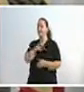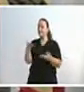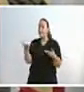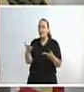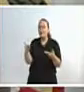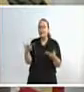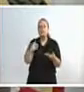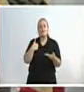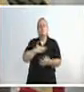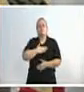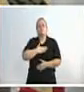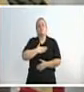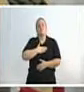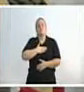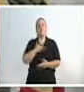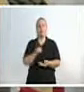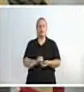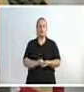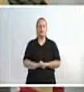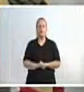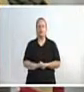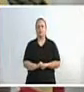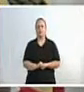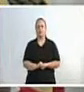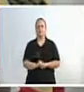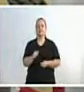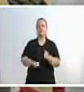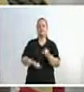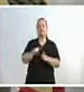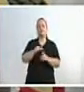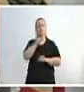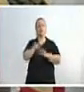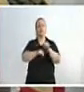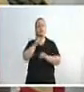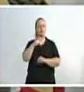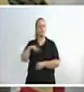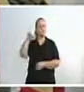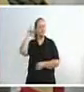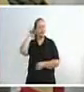gostaria, primeiramente, vereador Iens, parabenizar